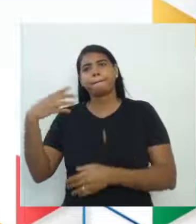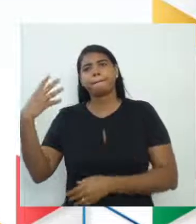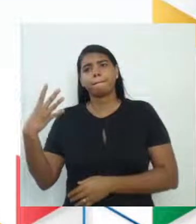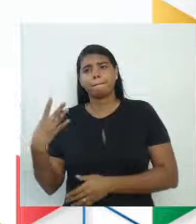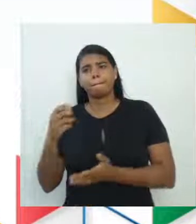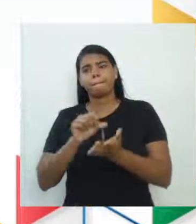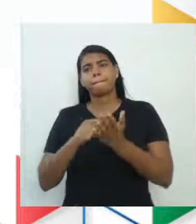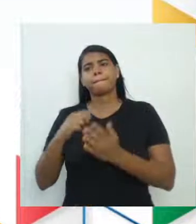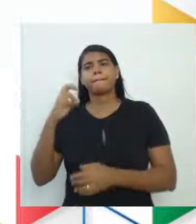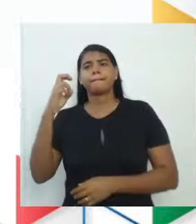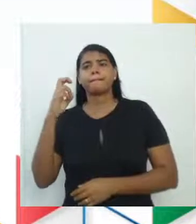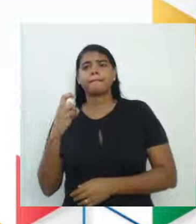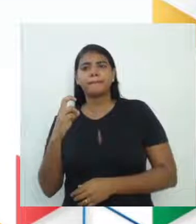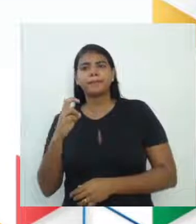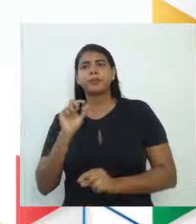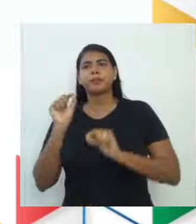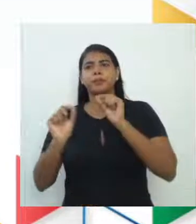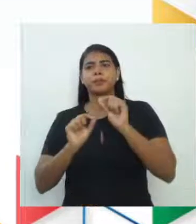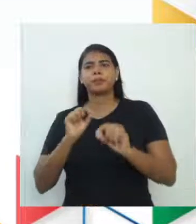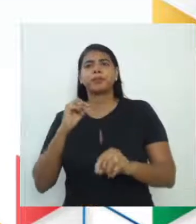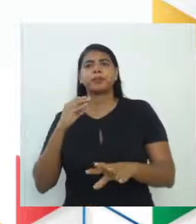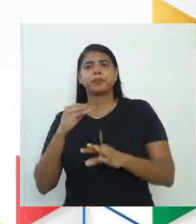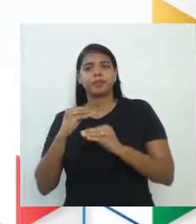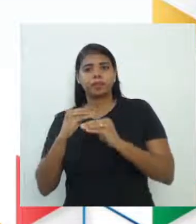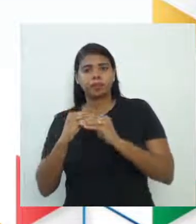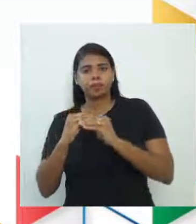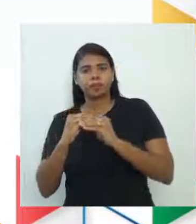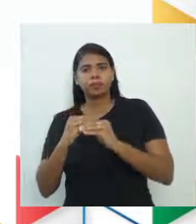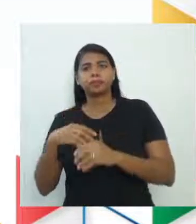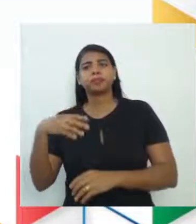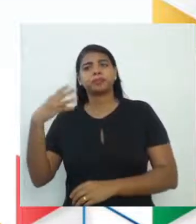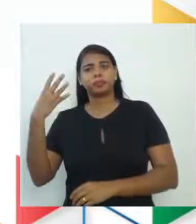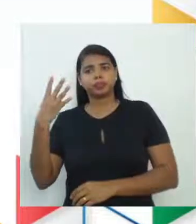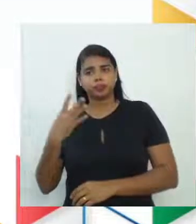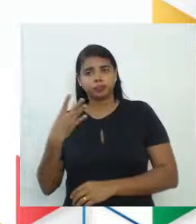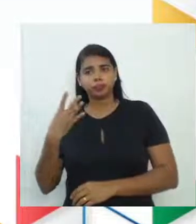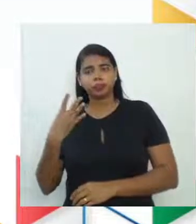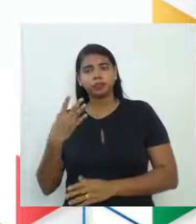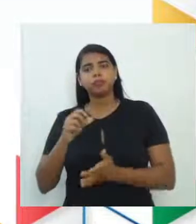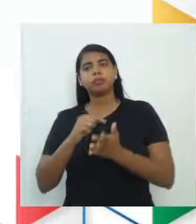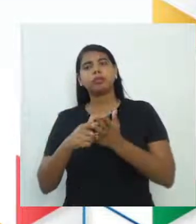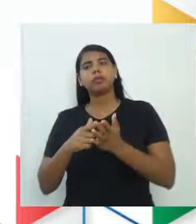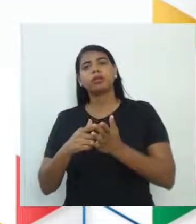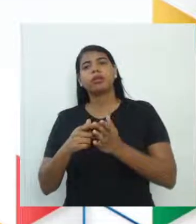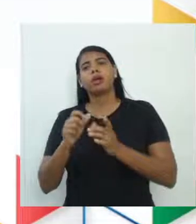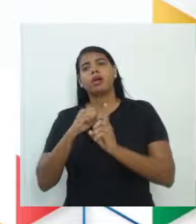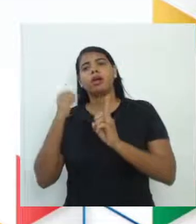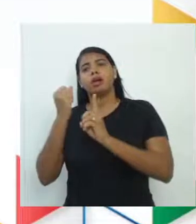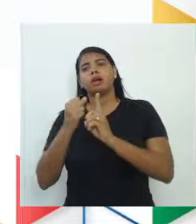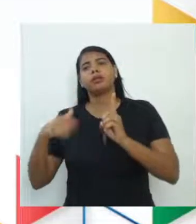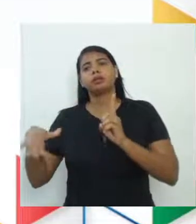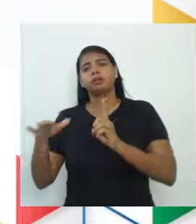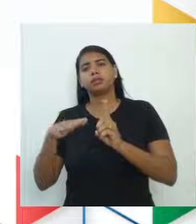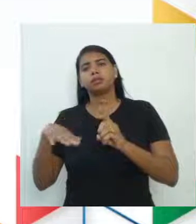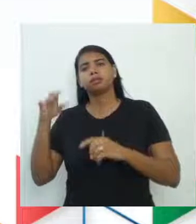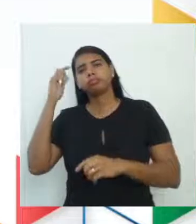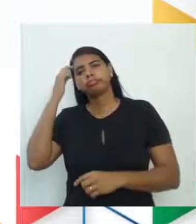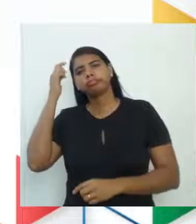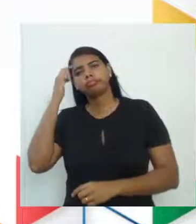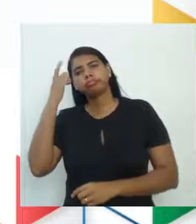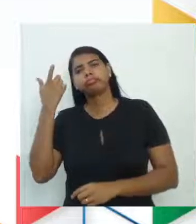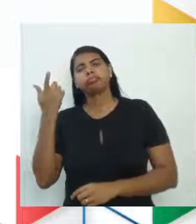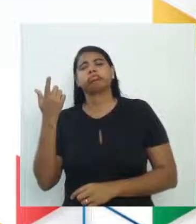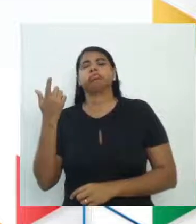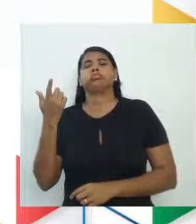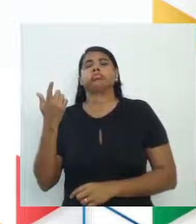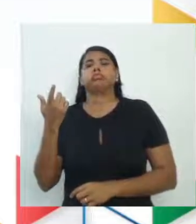artigo 5º e que, em conjunto com o inciso 4º, certo, asseguram a livre difusão de pensamento, ideais